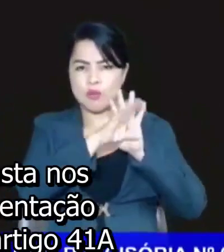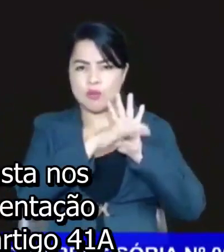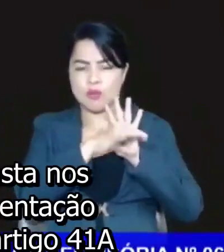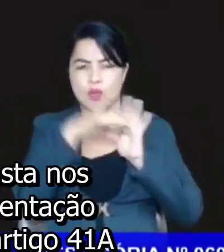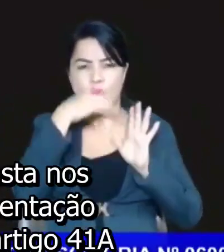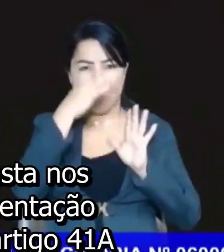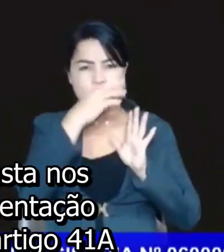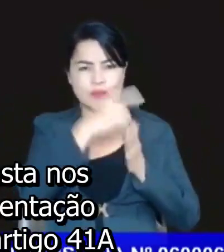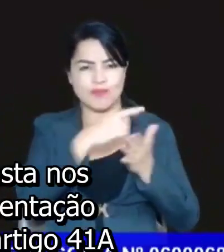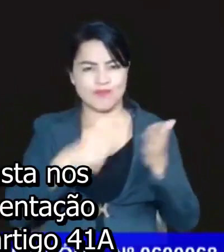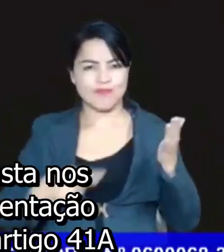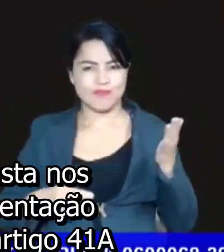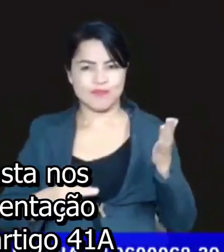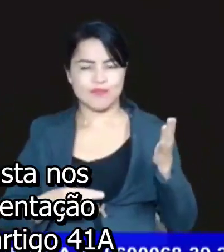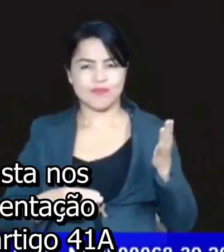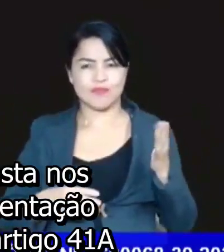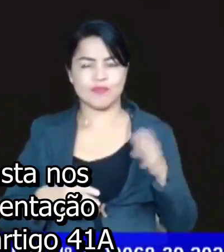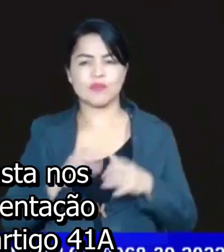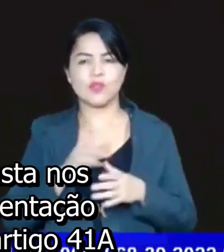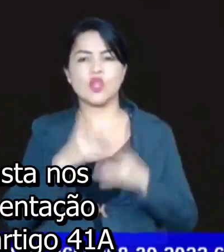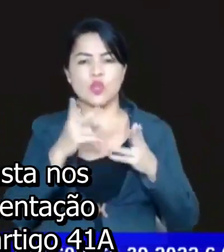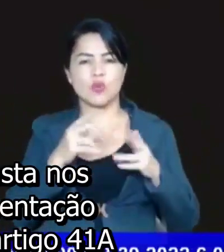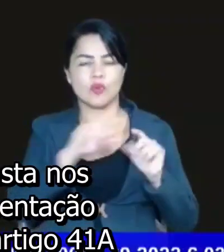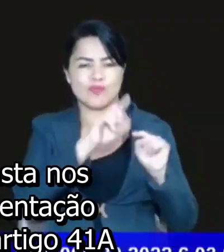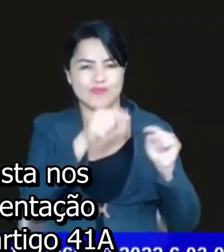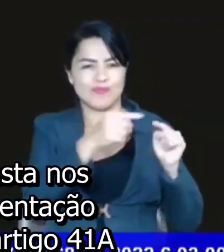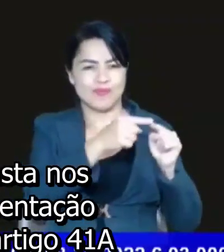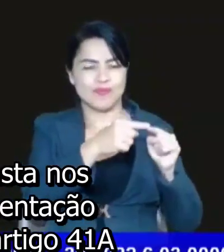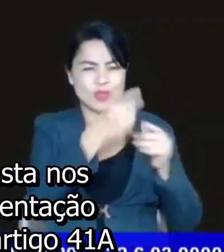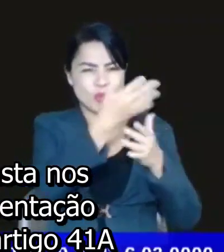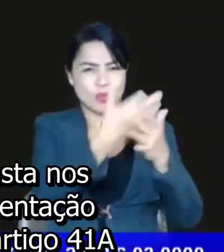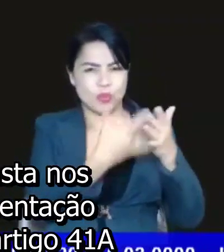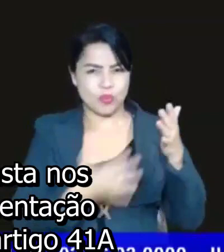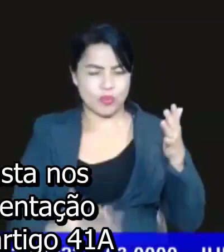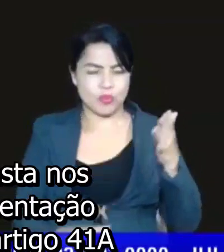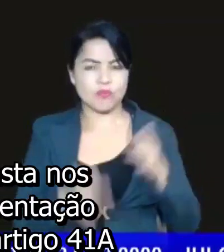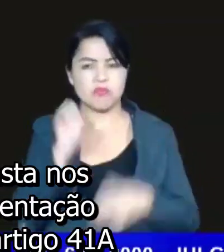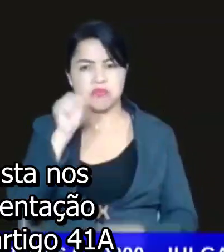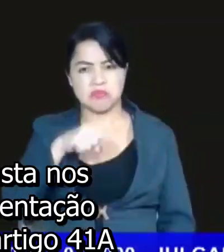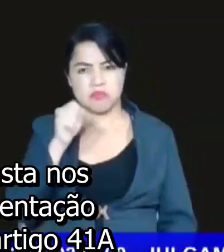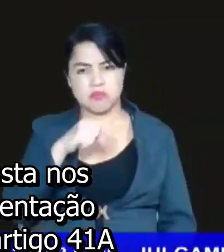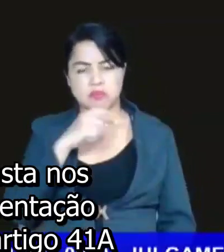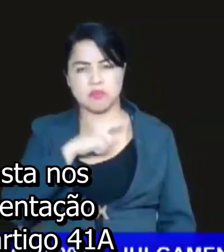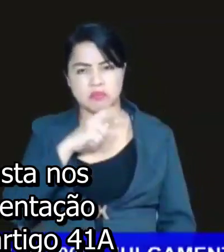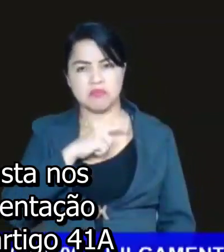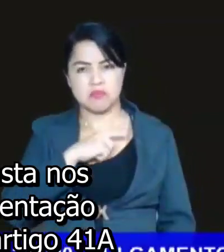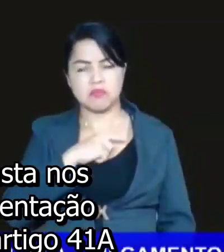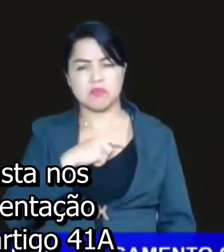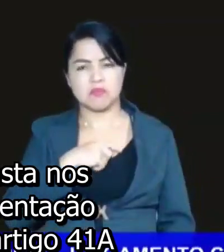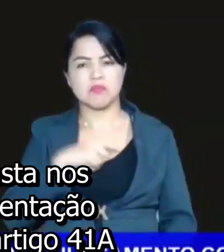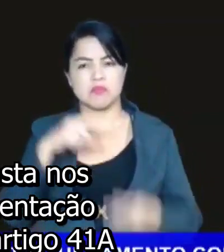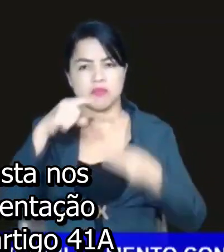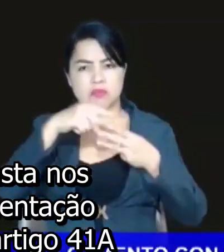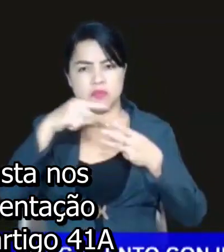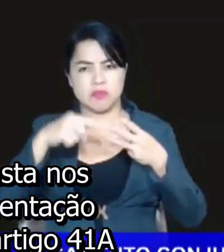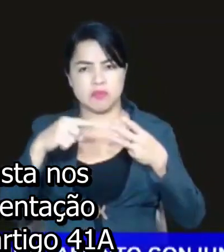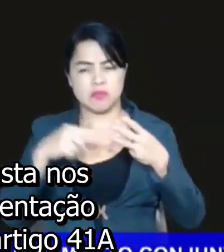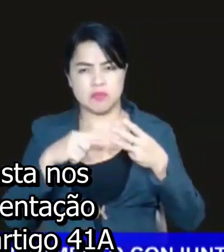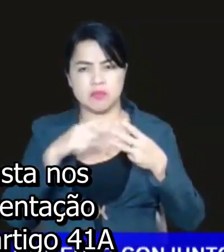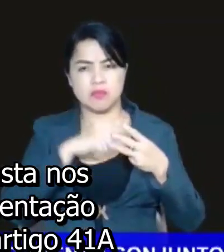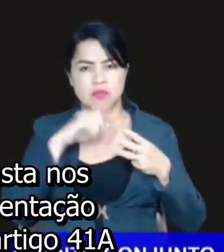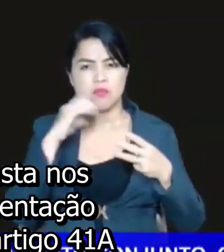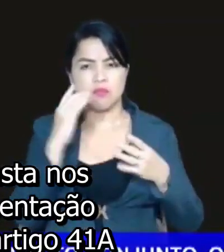microfone do ministerial fone de ouvido. que consta nos autos. Em síntese, existem três processos,